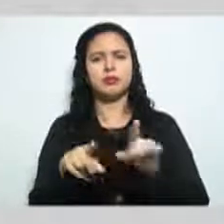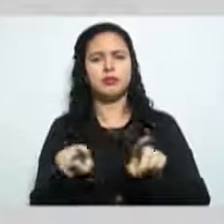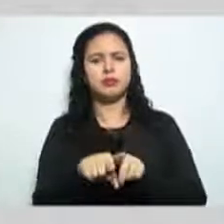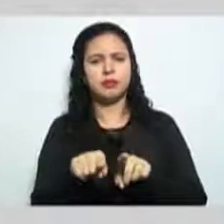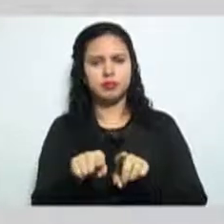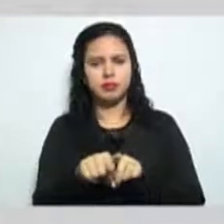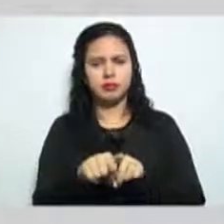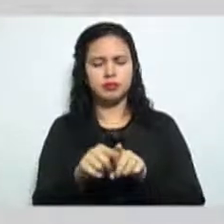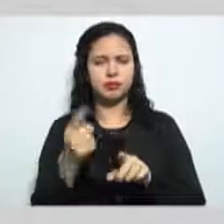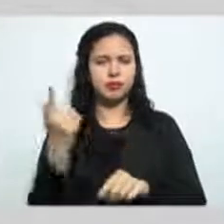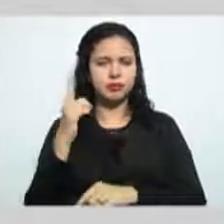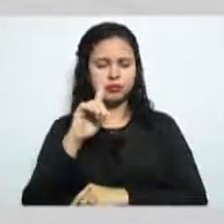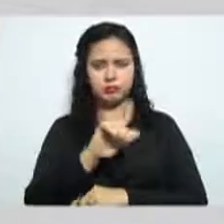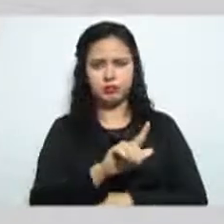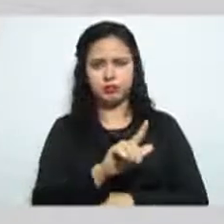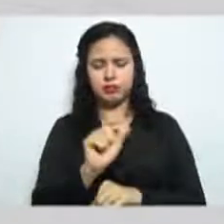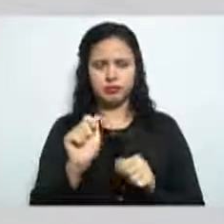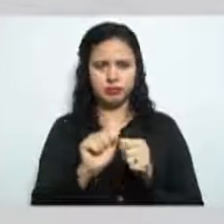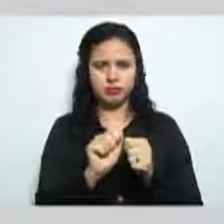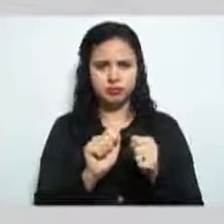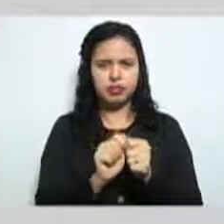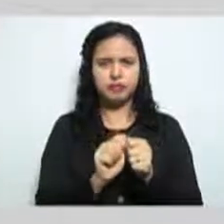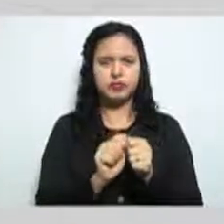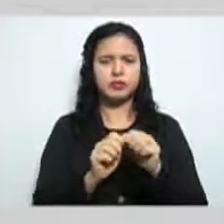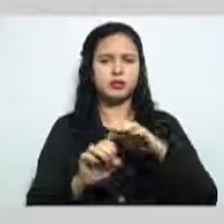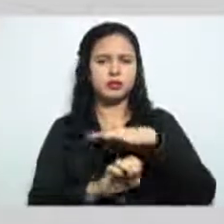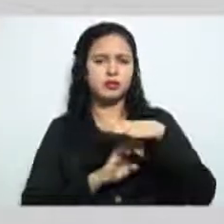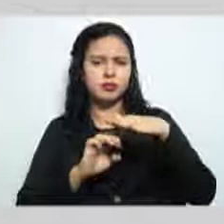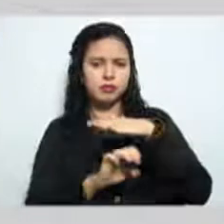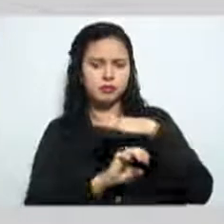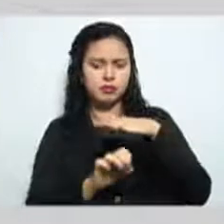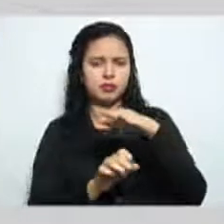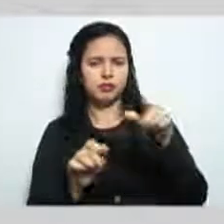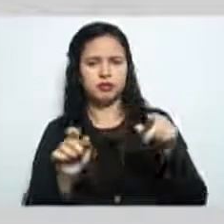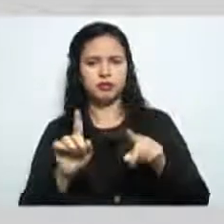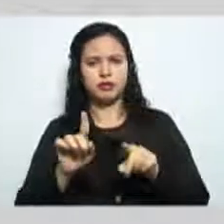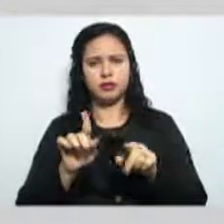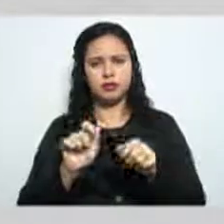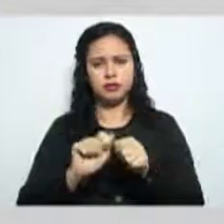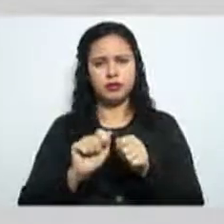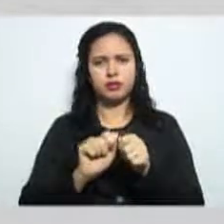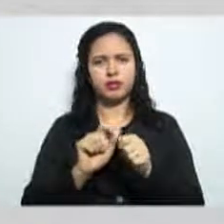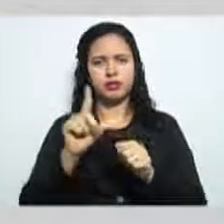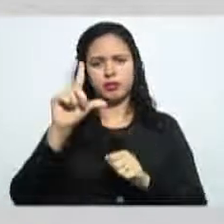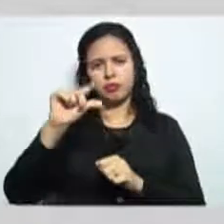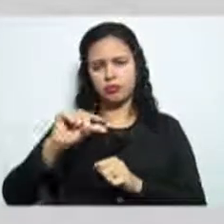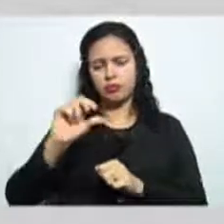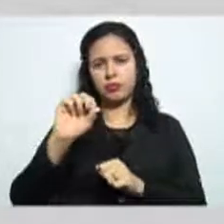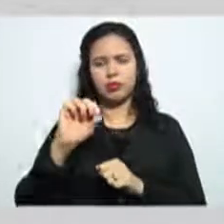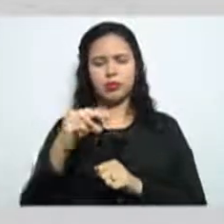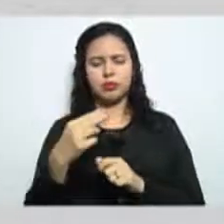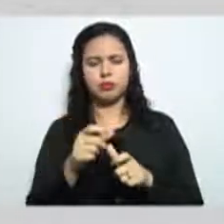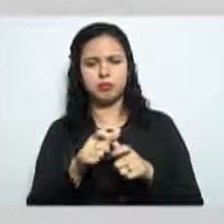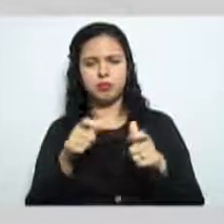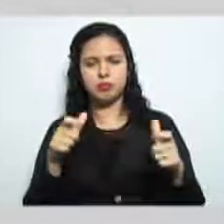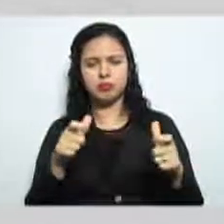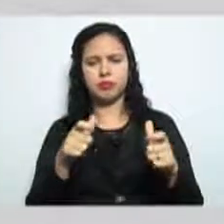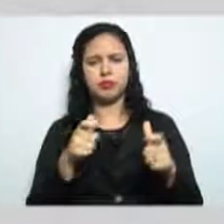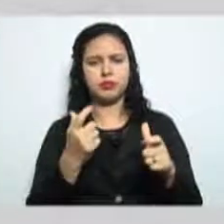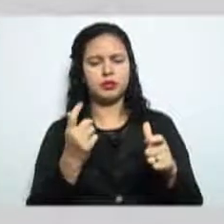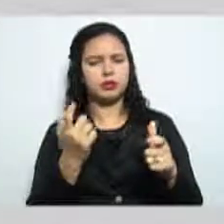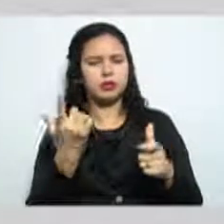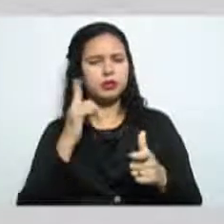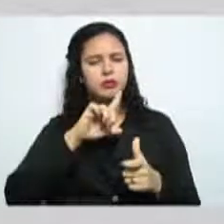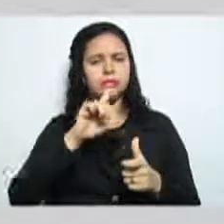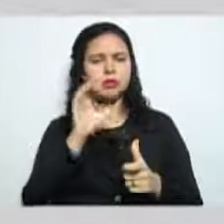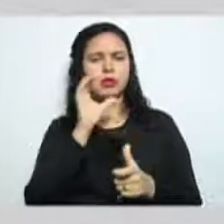de eu consigo funcionar a minha empresa produzindo pouco ou produzindo muito. Eu consigo também aumentar a minha produção com rapidez. Eu